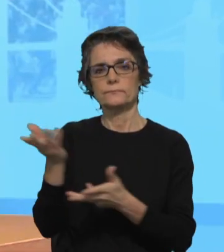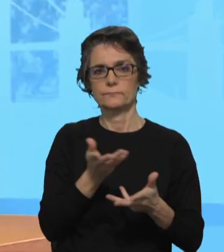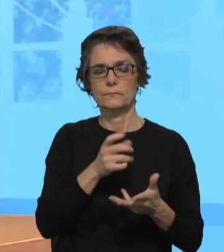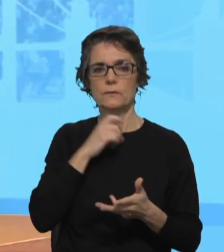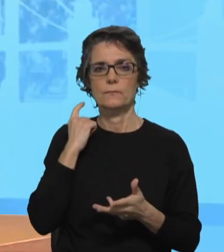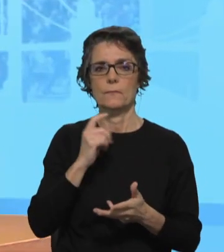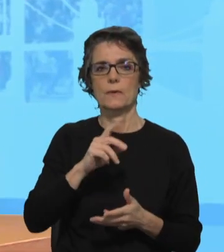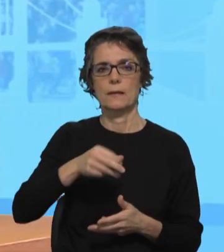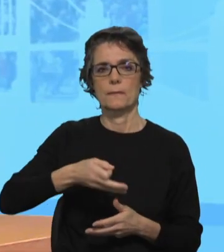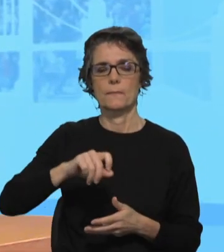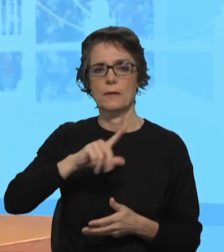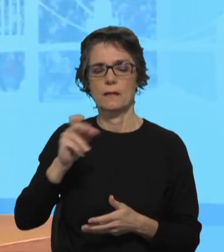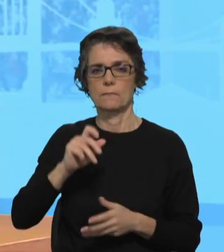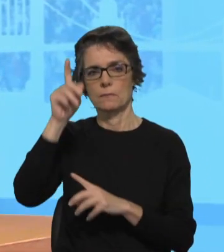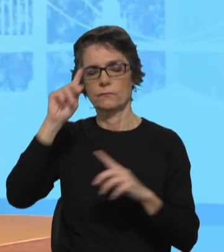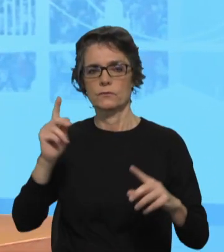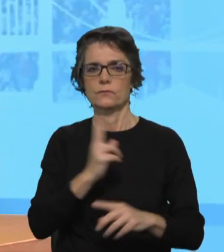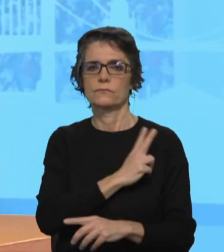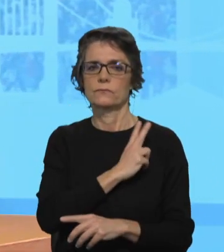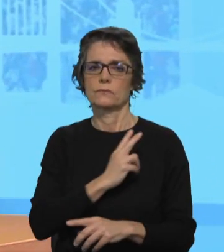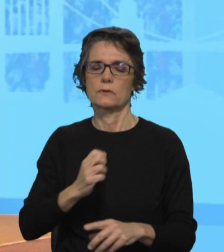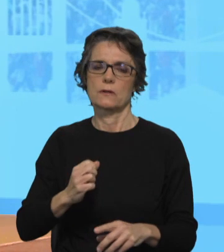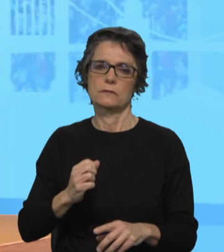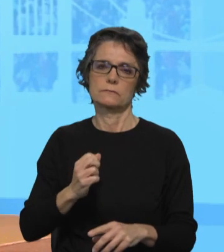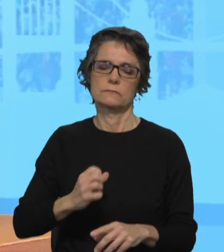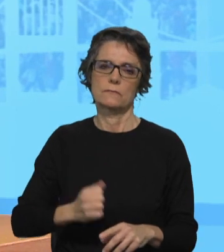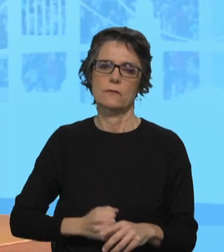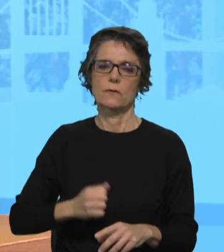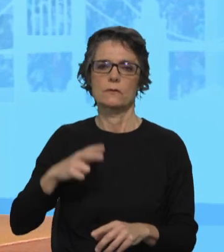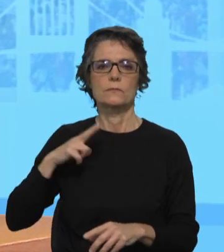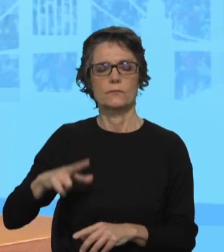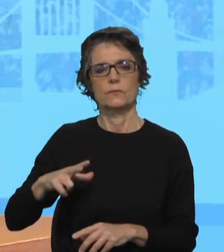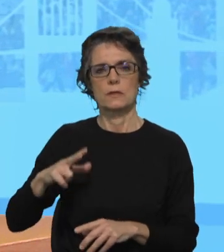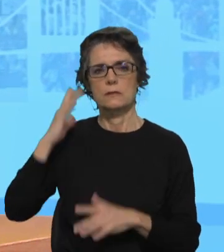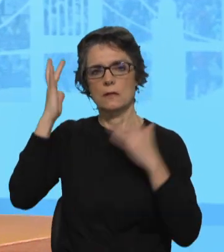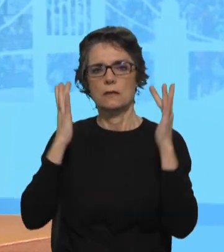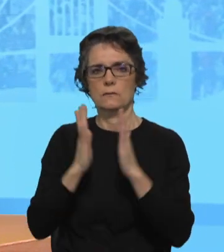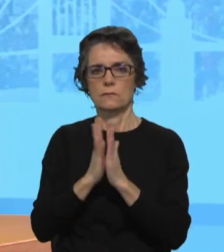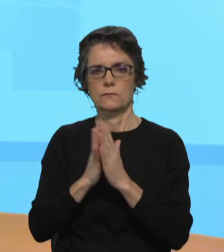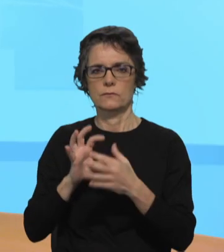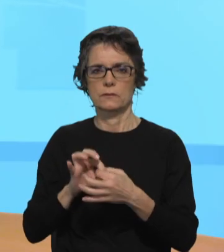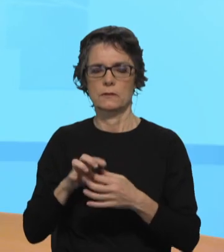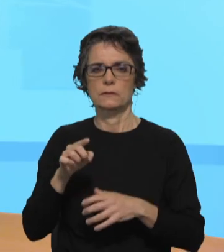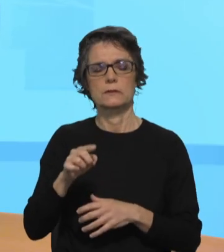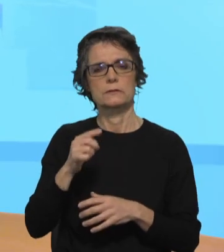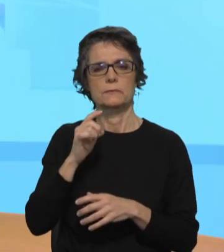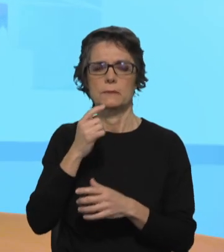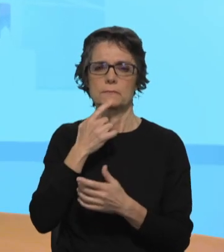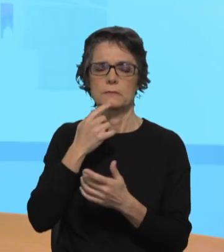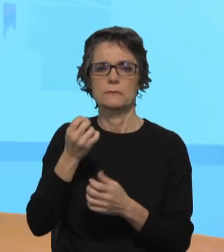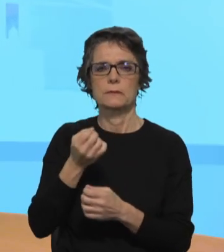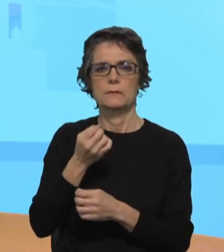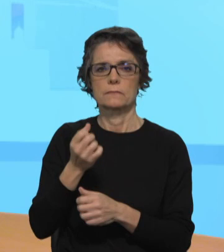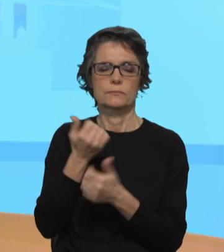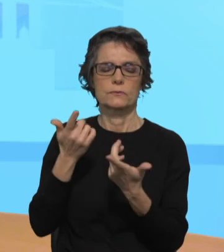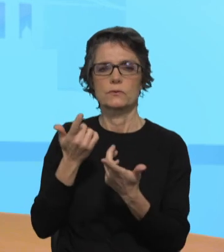da Faculdade de Teologia da Universidade Católica Portuguesa, para procurarmos o significado das celebrações que marcam nestes